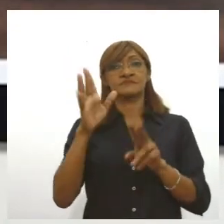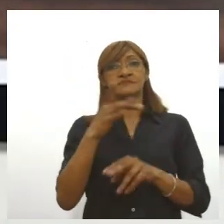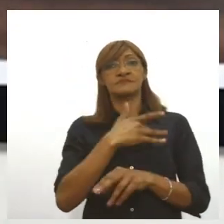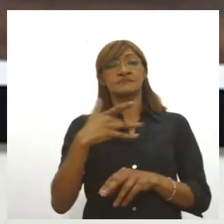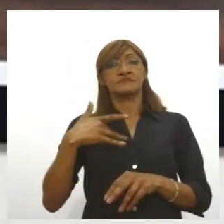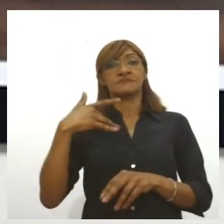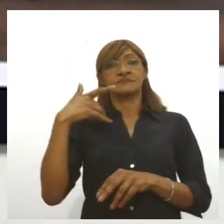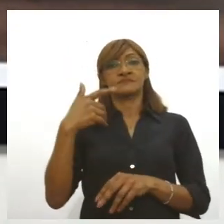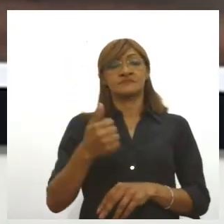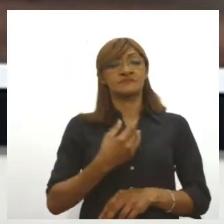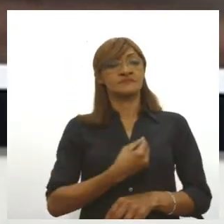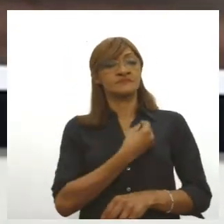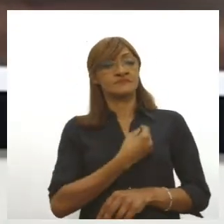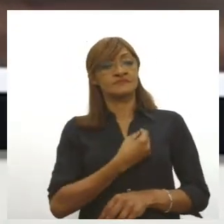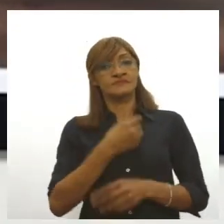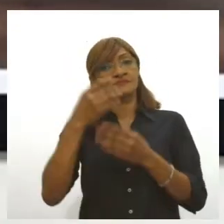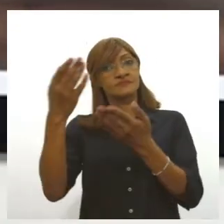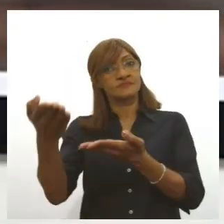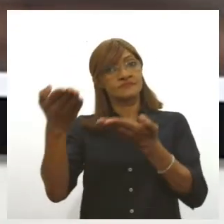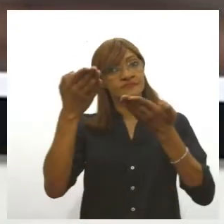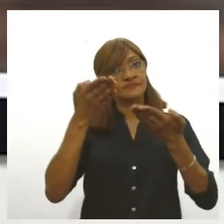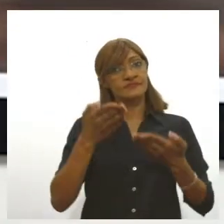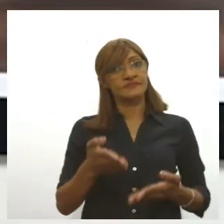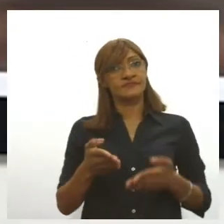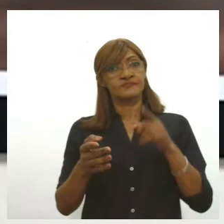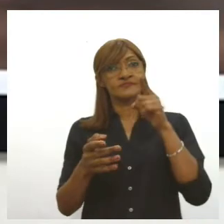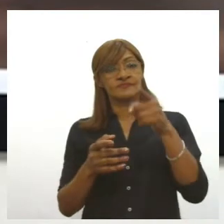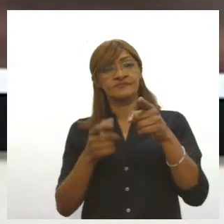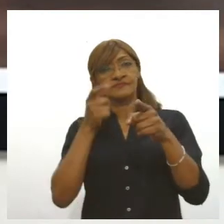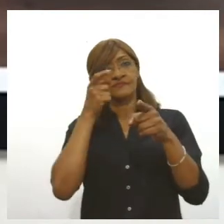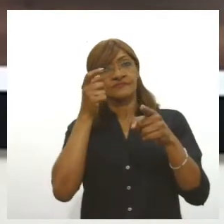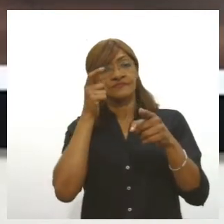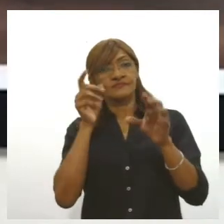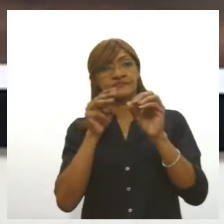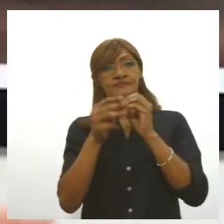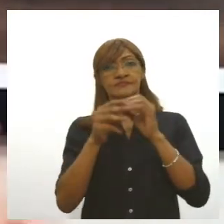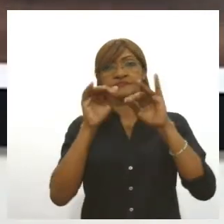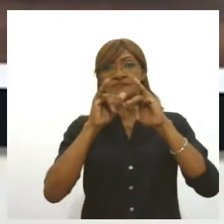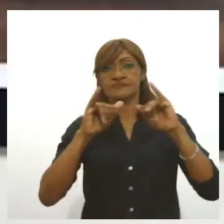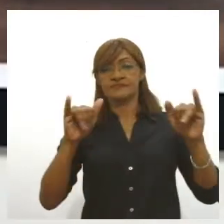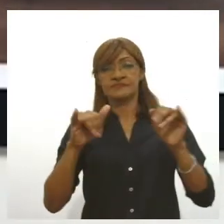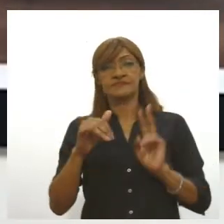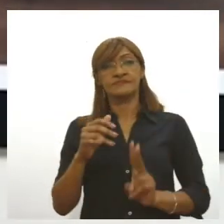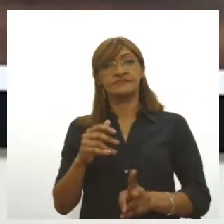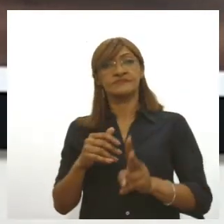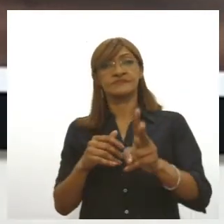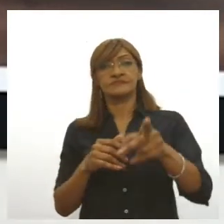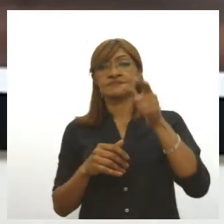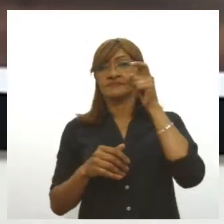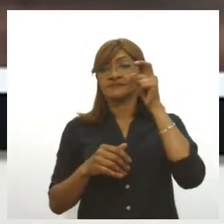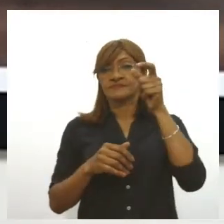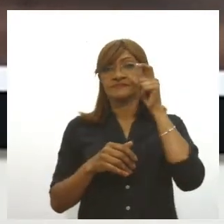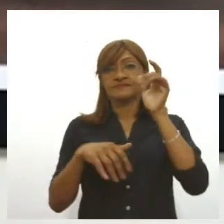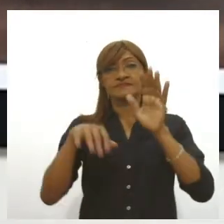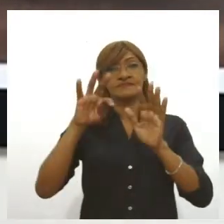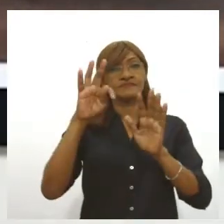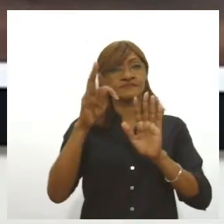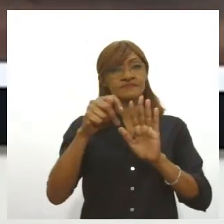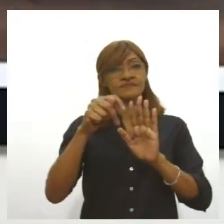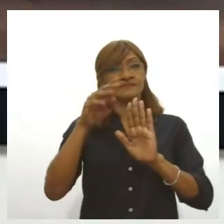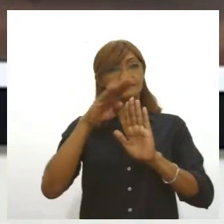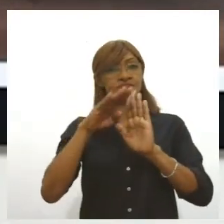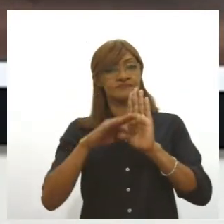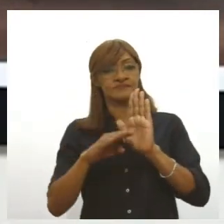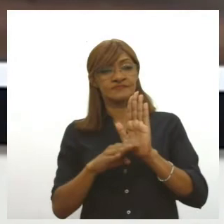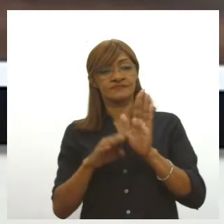trabalhador. E eu quero convidar você que está aí ligadinho no Alesi Notícia para continuar assistindo a programação e também assistir o